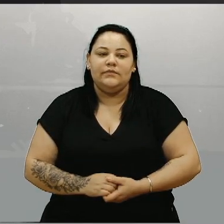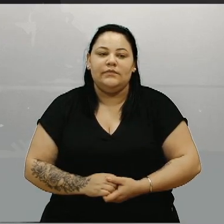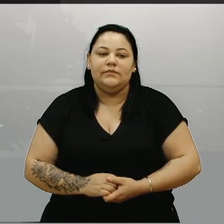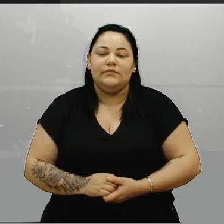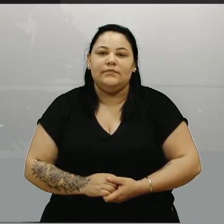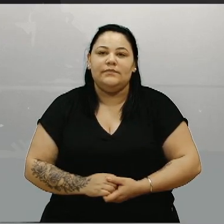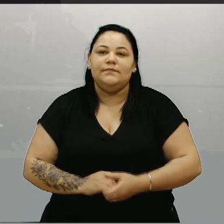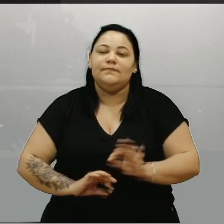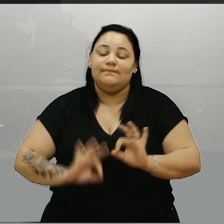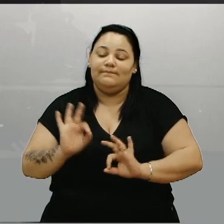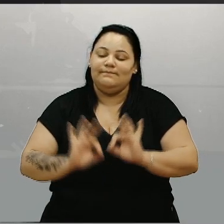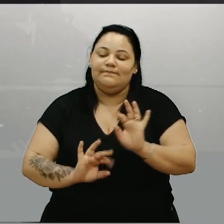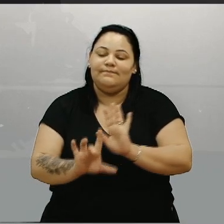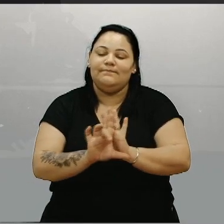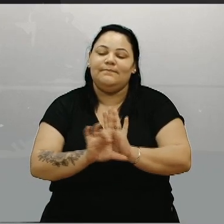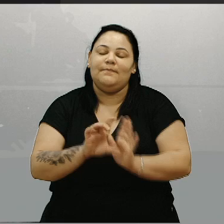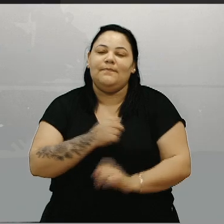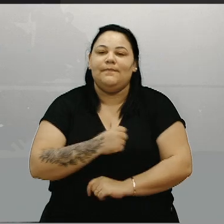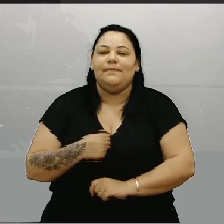de lei número